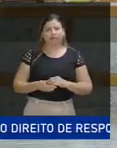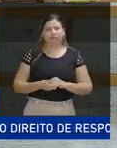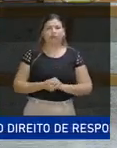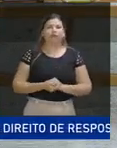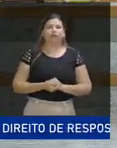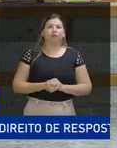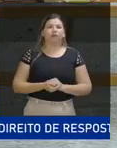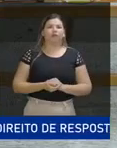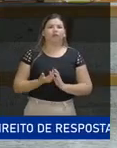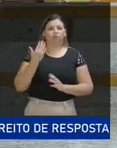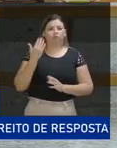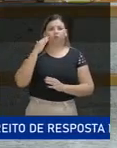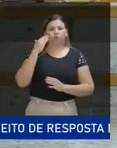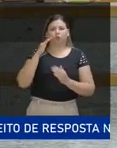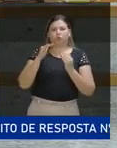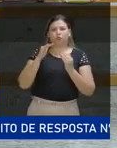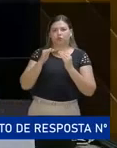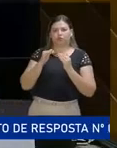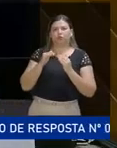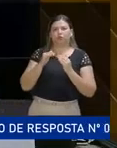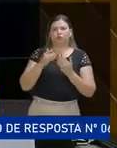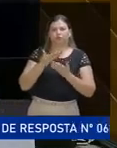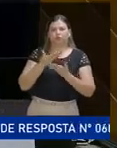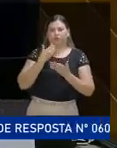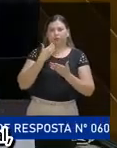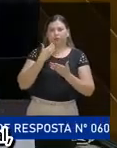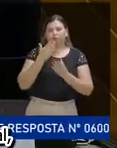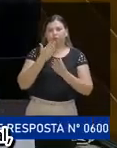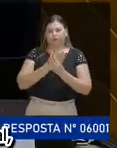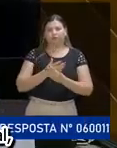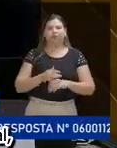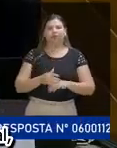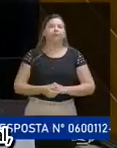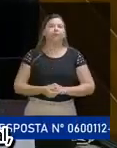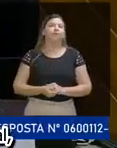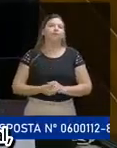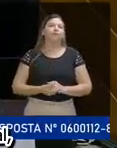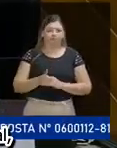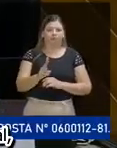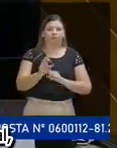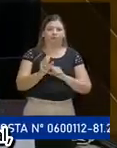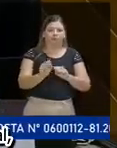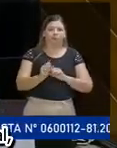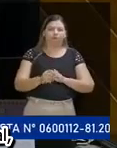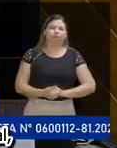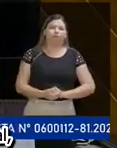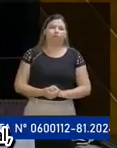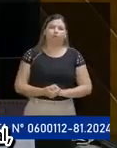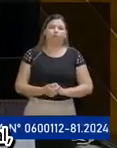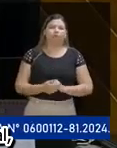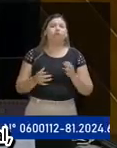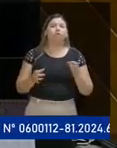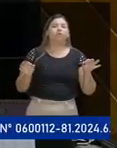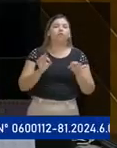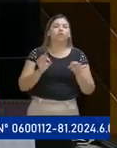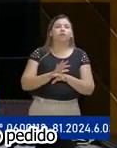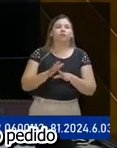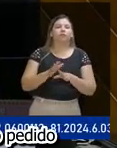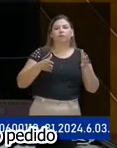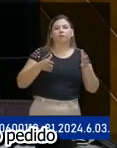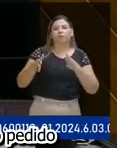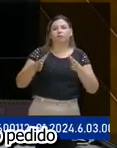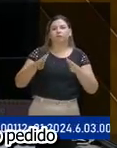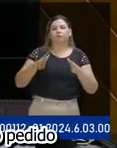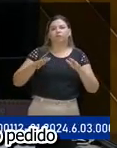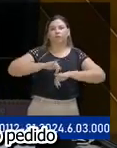parecer. Pode prosseguir, excelência. Então, Foco no juiz Normande Souza. com o encerramento do período eleitoral, surge